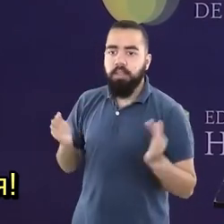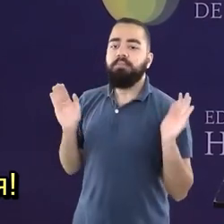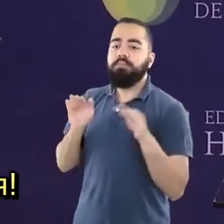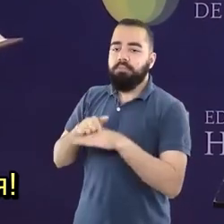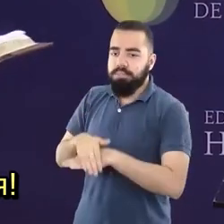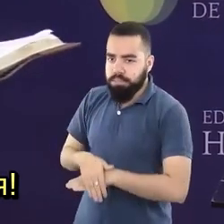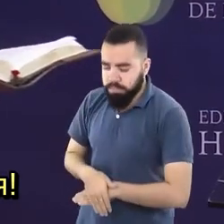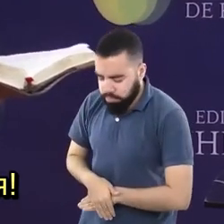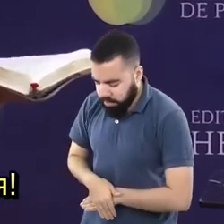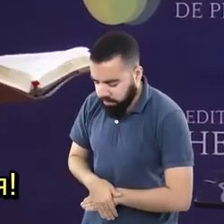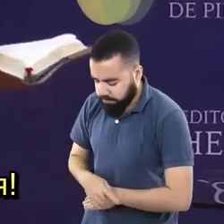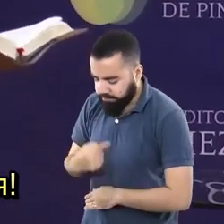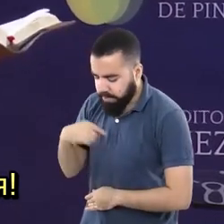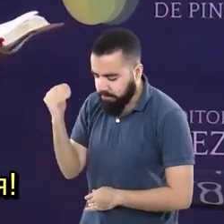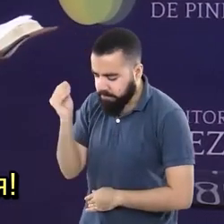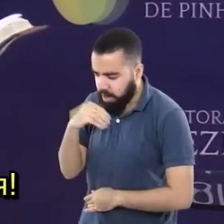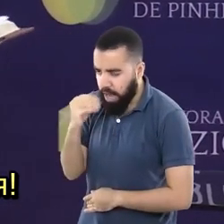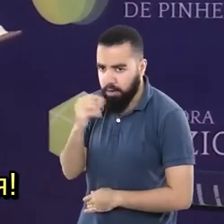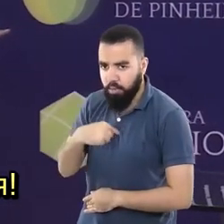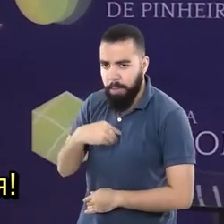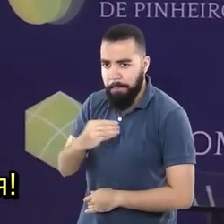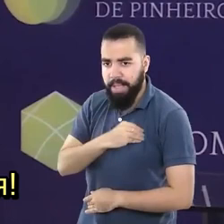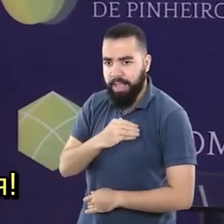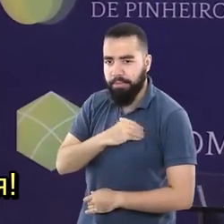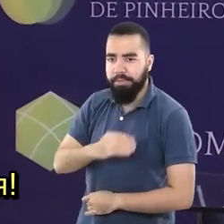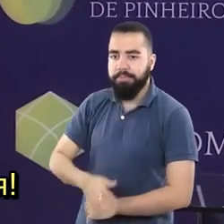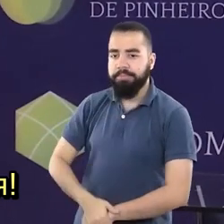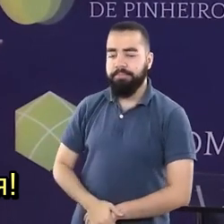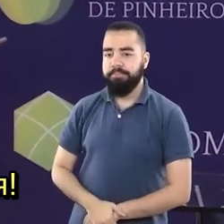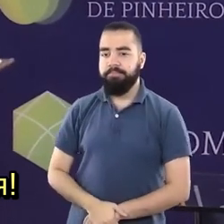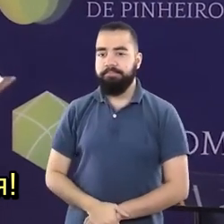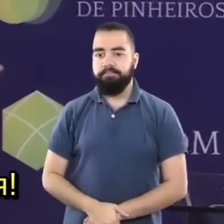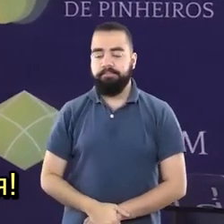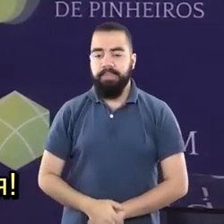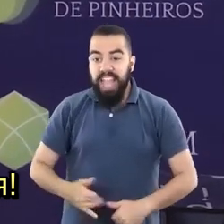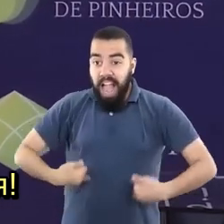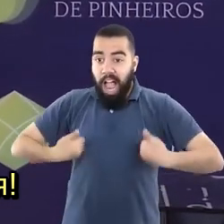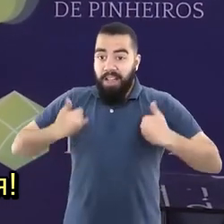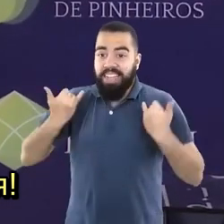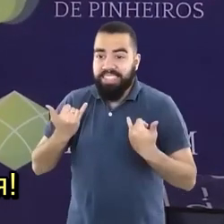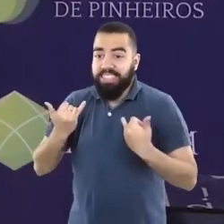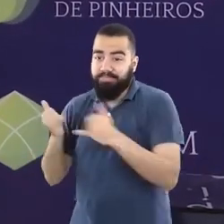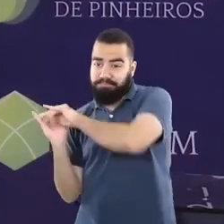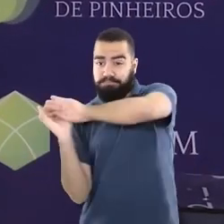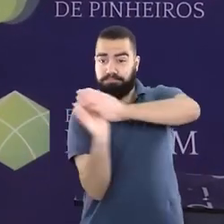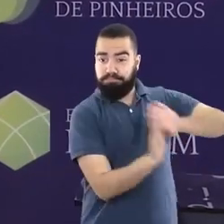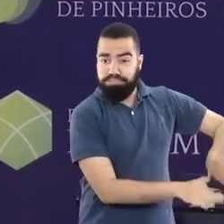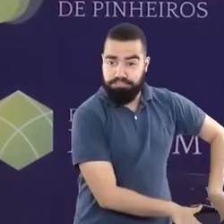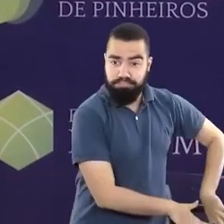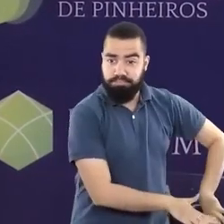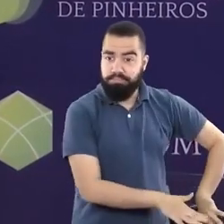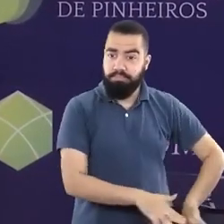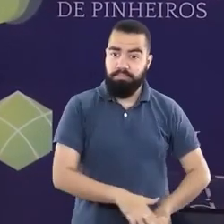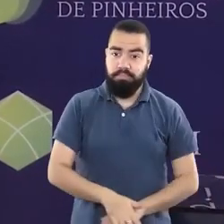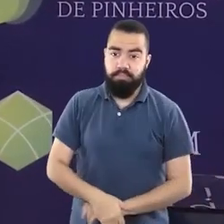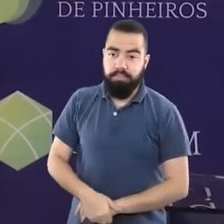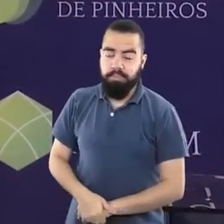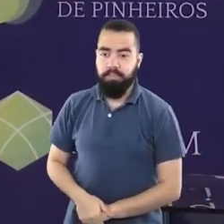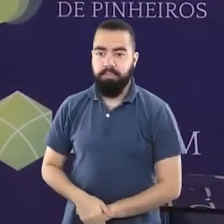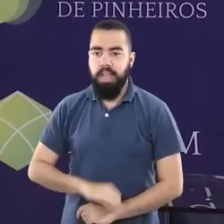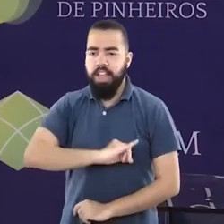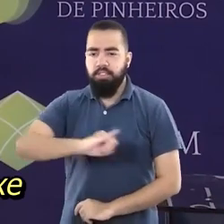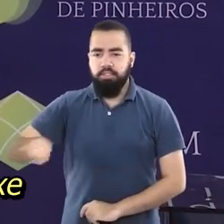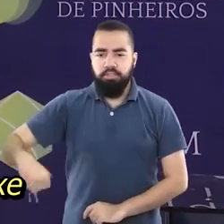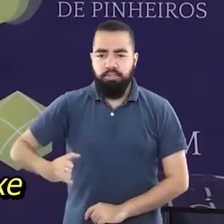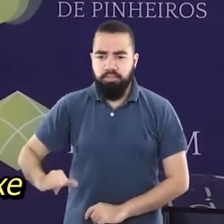Se você conhece a Deus e você conhece a si mesmo, não tem espaço para arrogância no seu coração. Jó vai dizer o